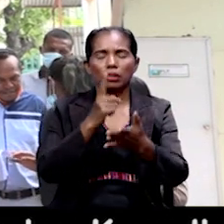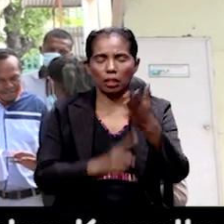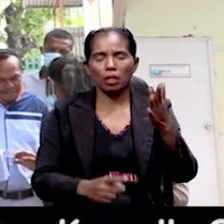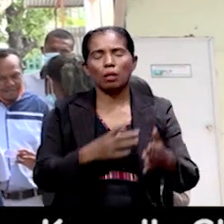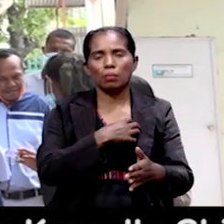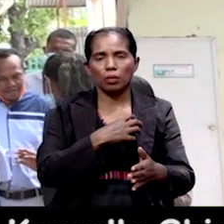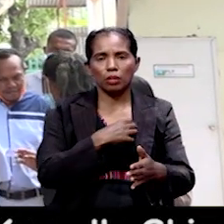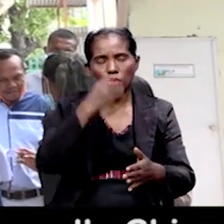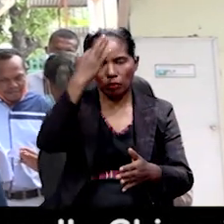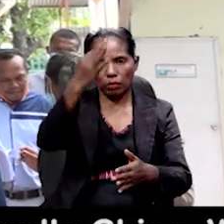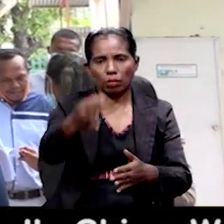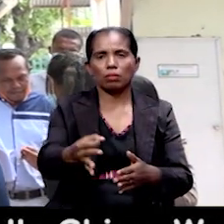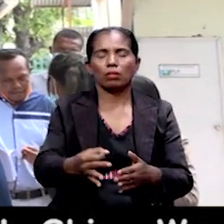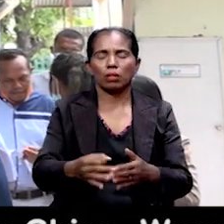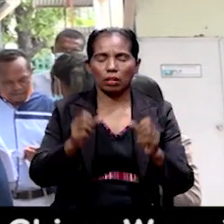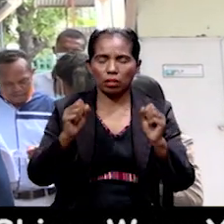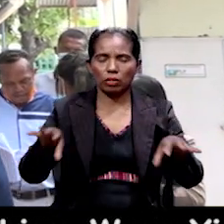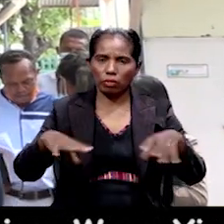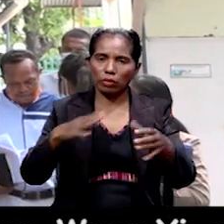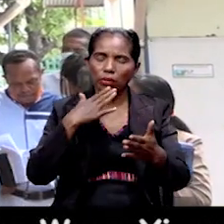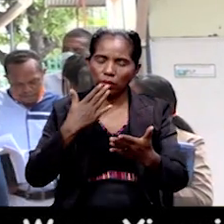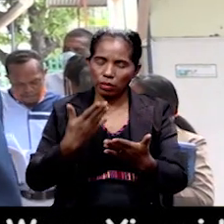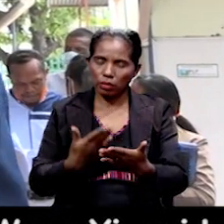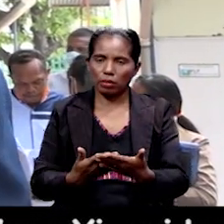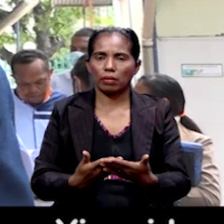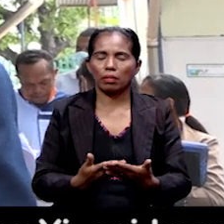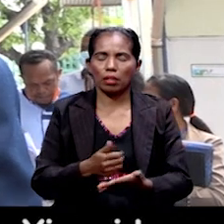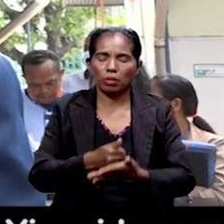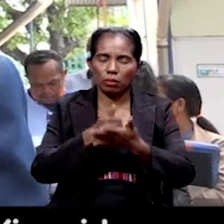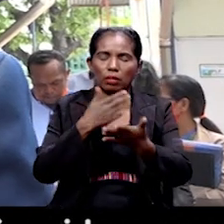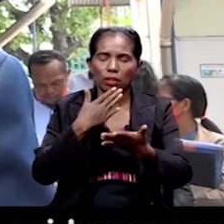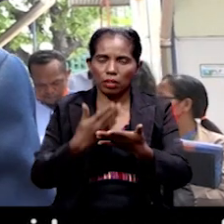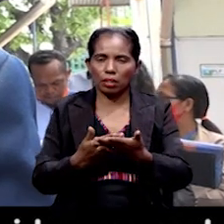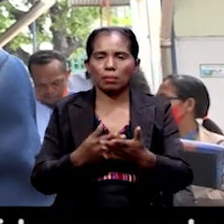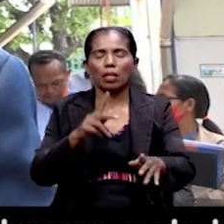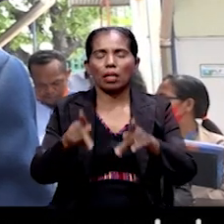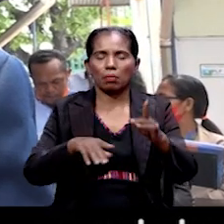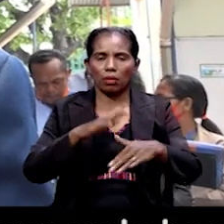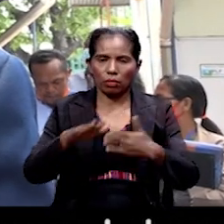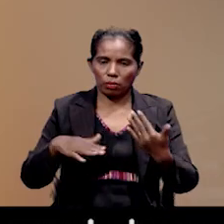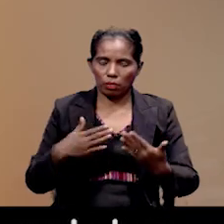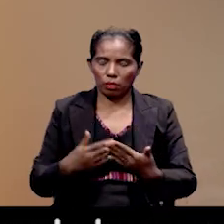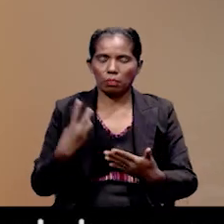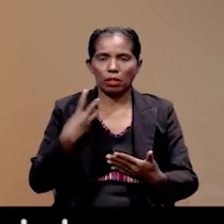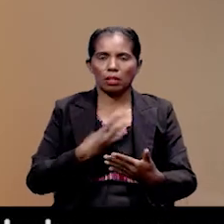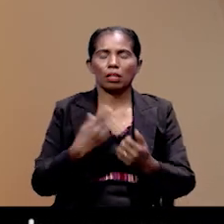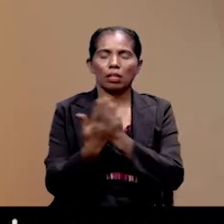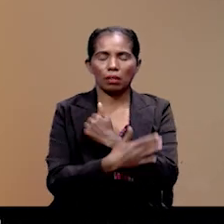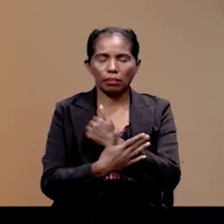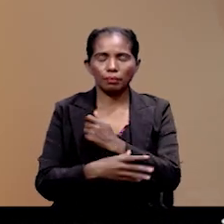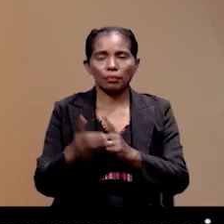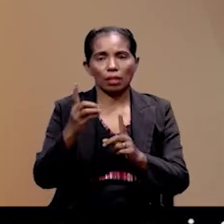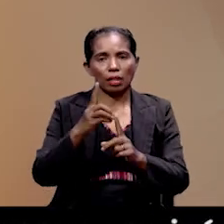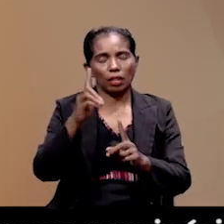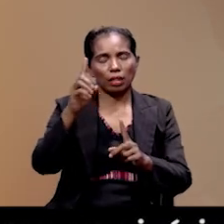baru saya profesional ho servidor dia kita ba ita nabe pung ho ita nabe sa. Iha lorong ida